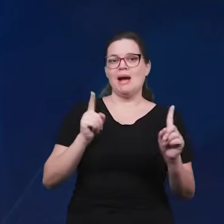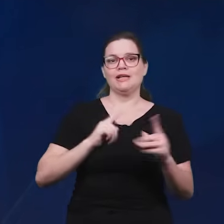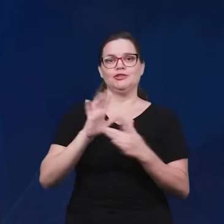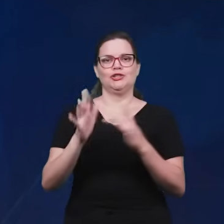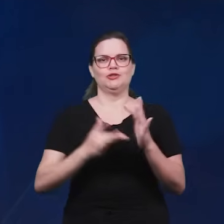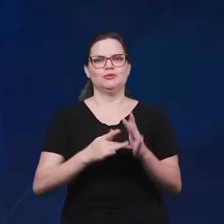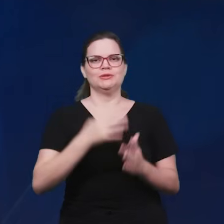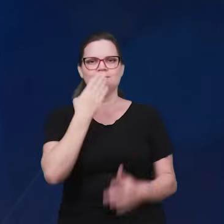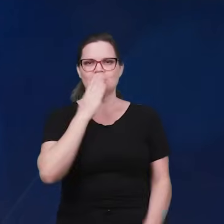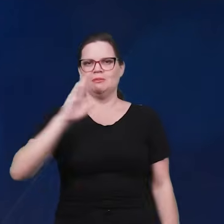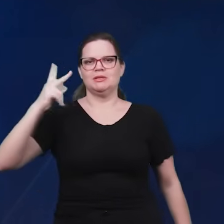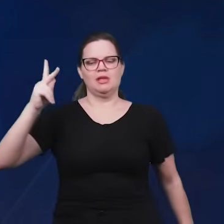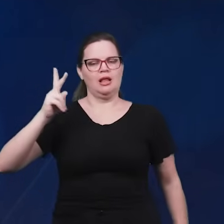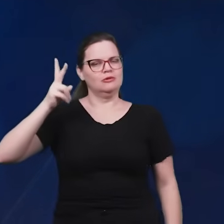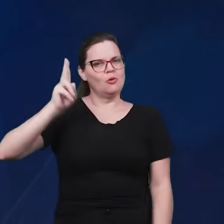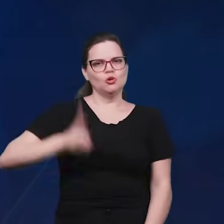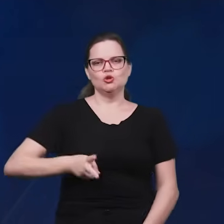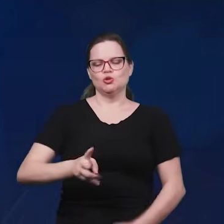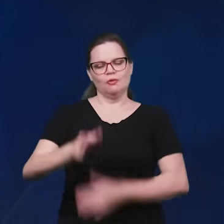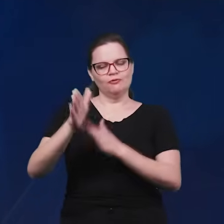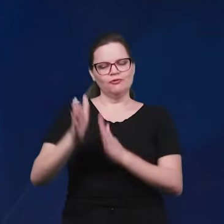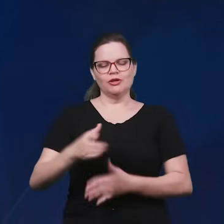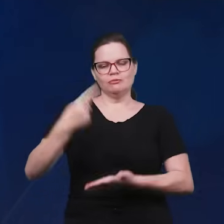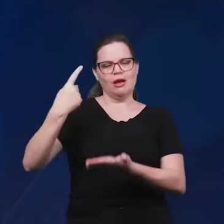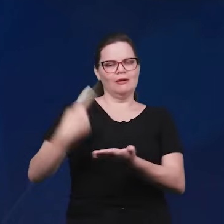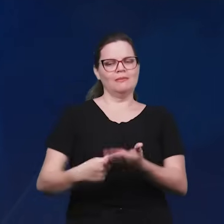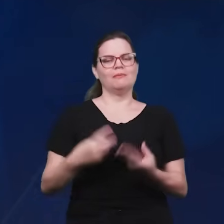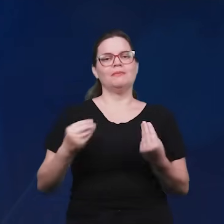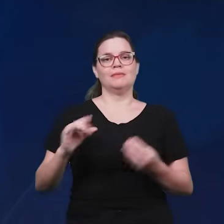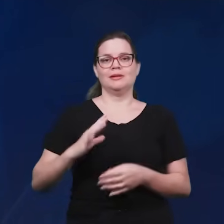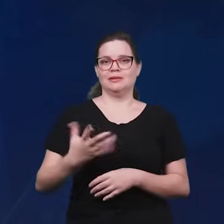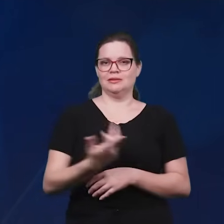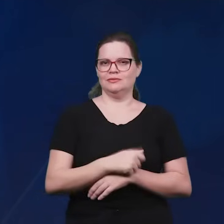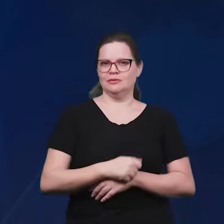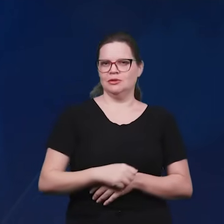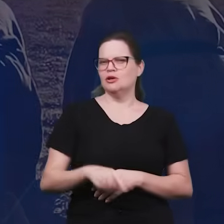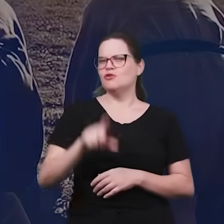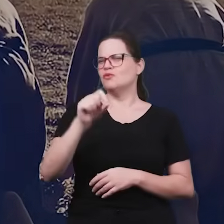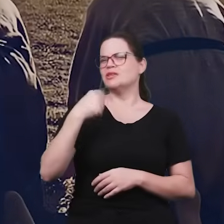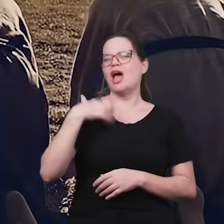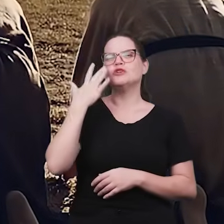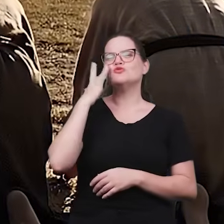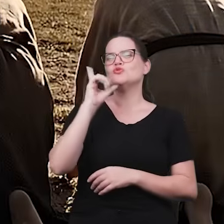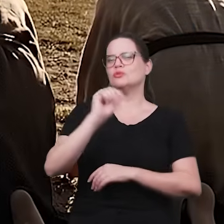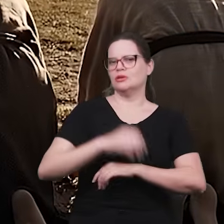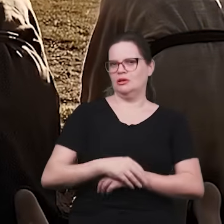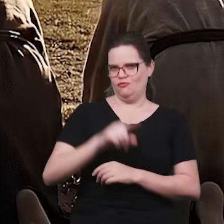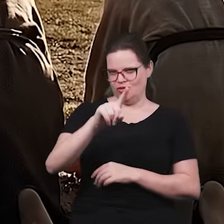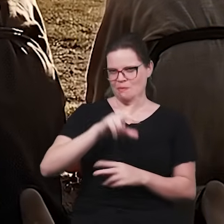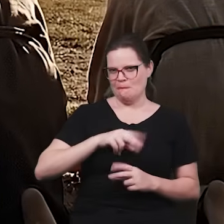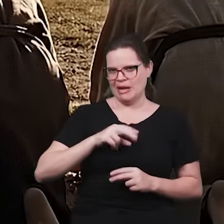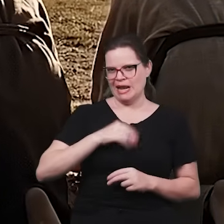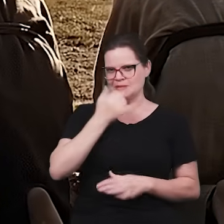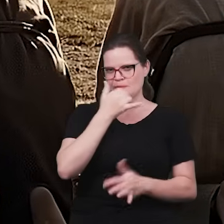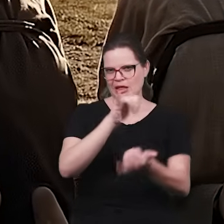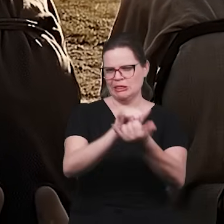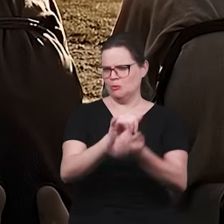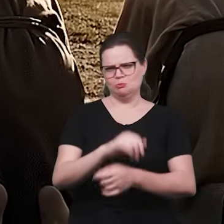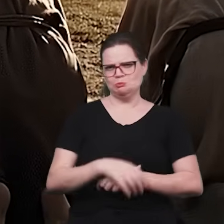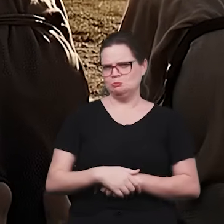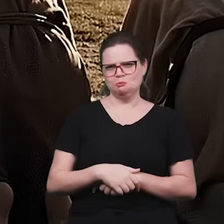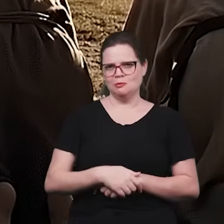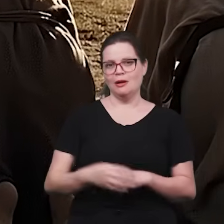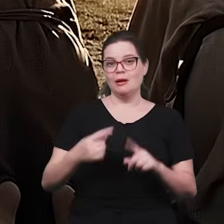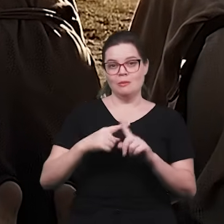nossa salvação. O que você acha disso? Mesmo não sendo merecedores do perdão de Deus, Ele